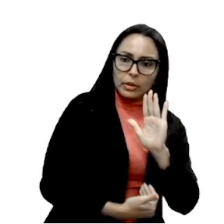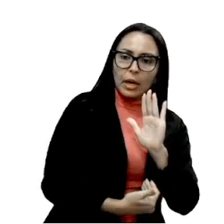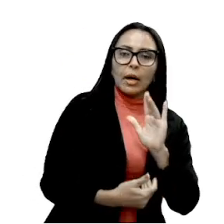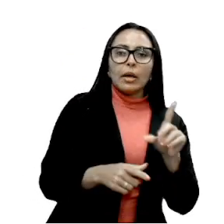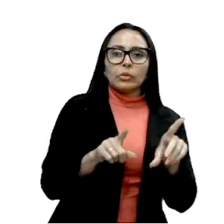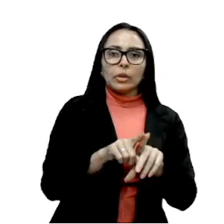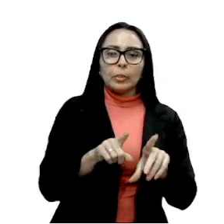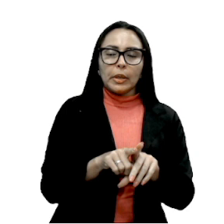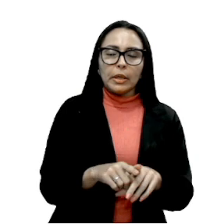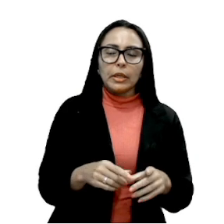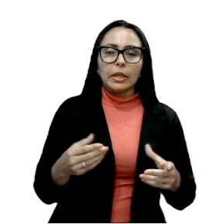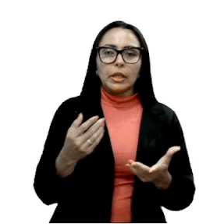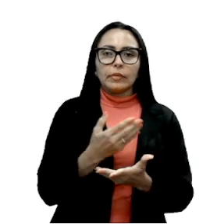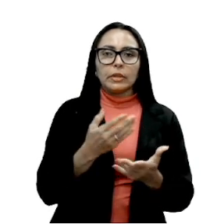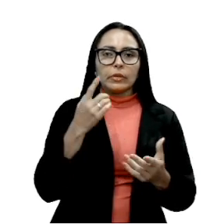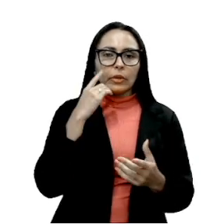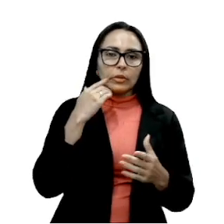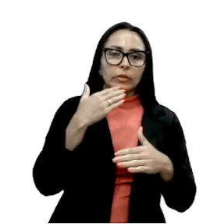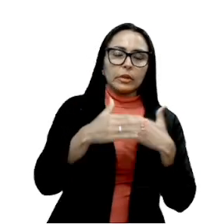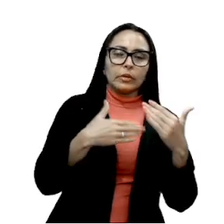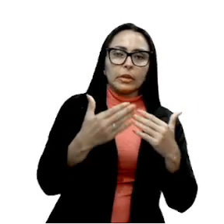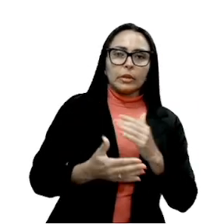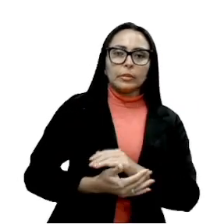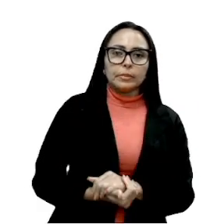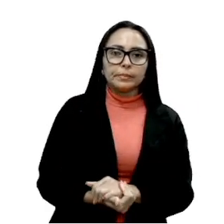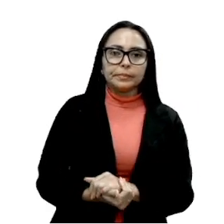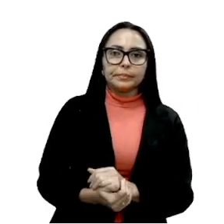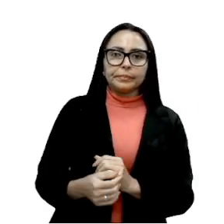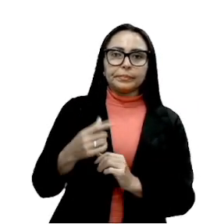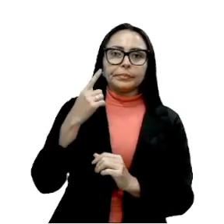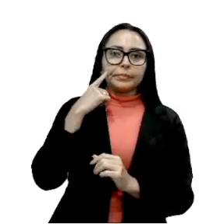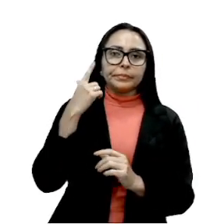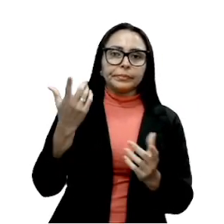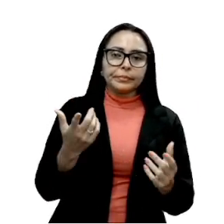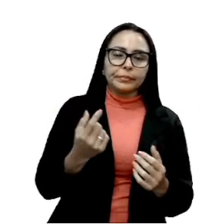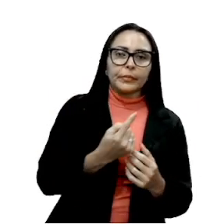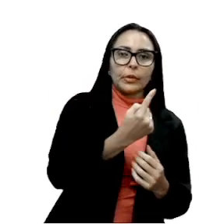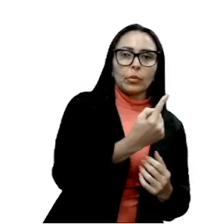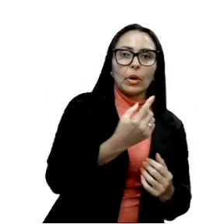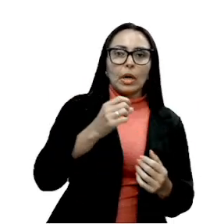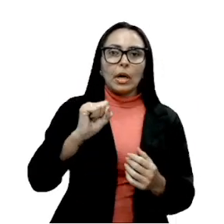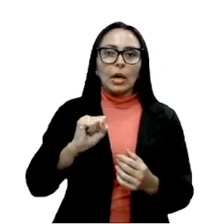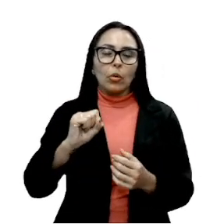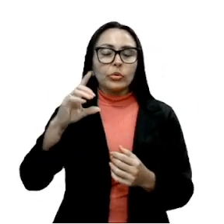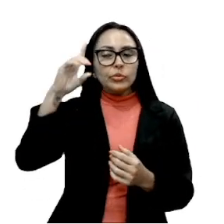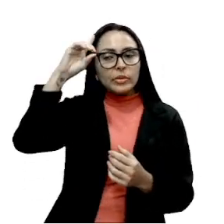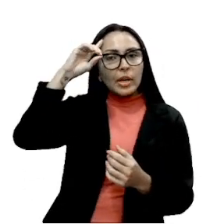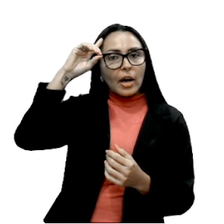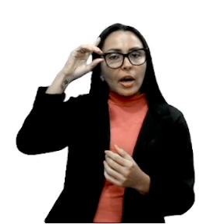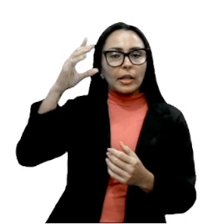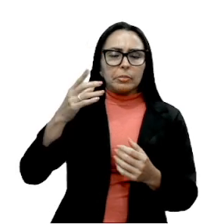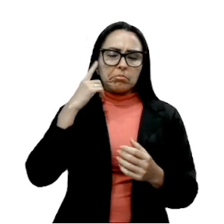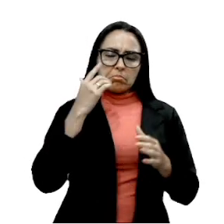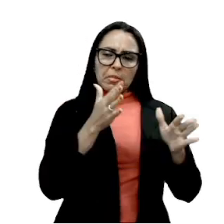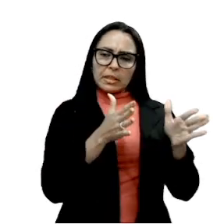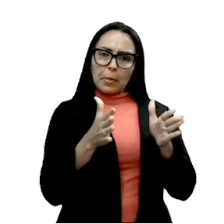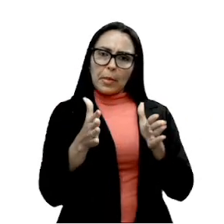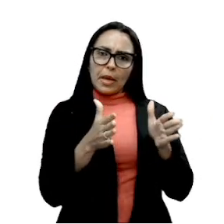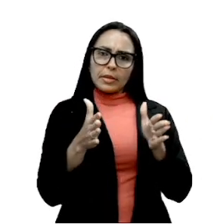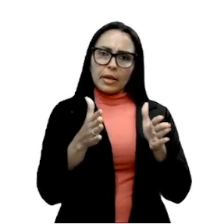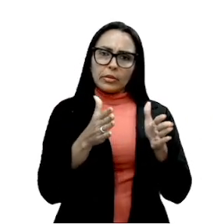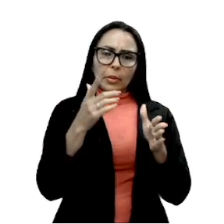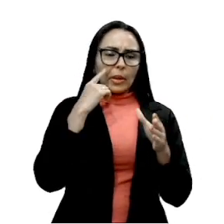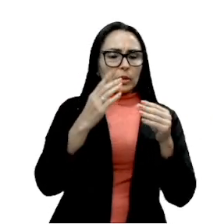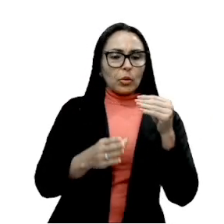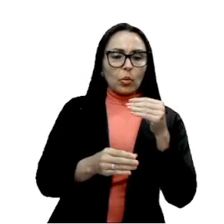freelancer e vai trabalhar por diárias, normalmente de 1 a 8 diárias. Na média, um trabalho de curta-metragem